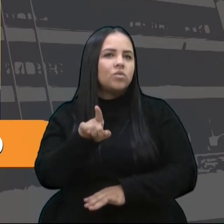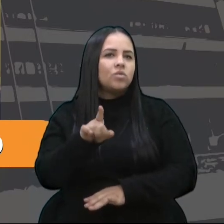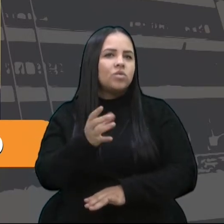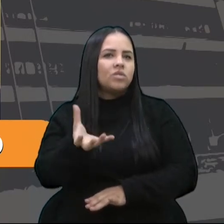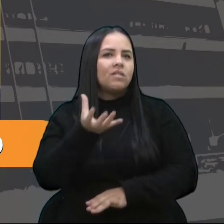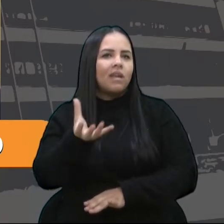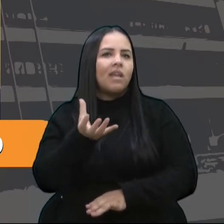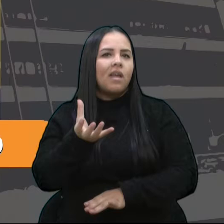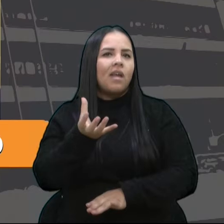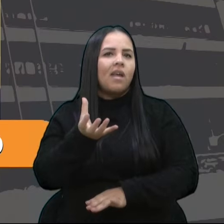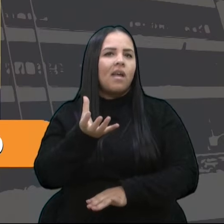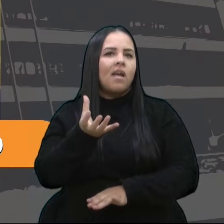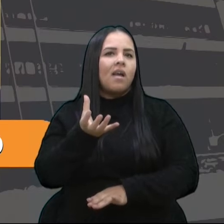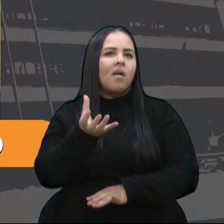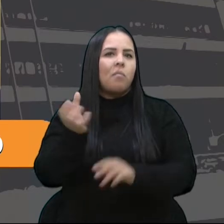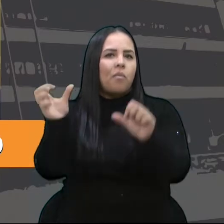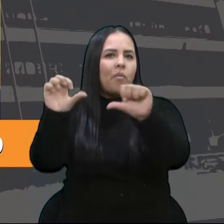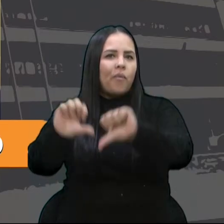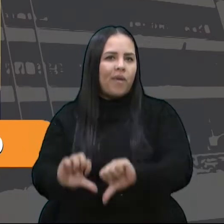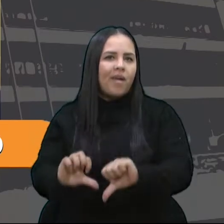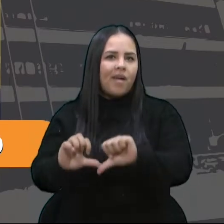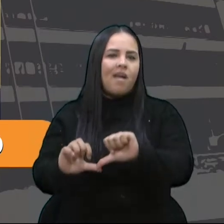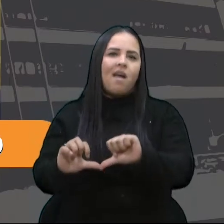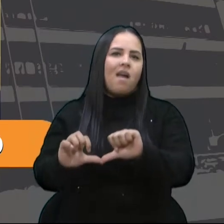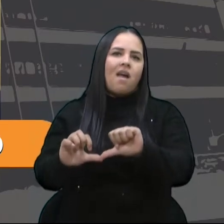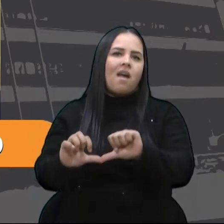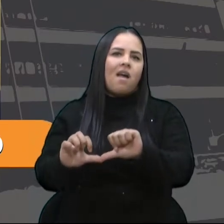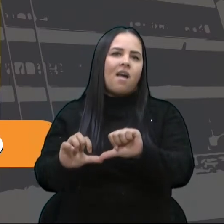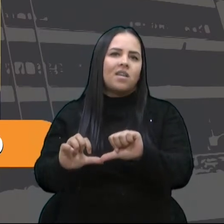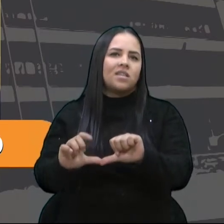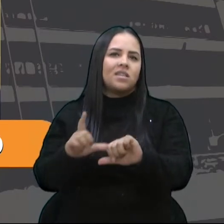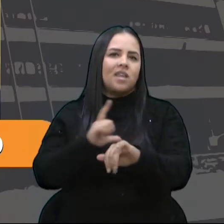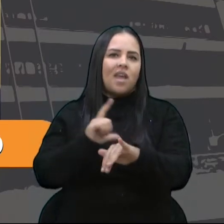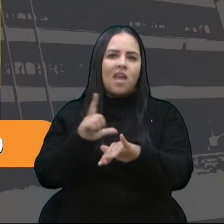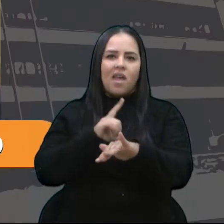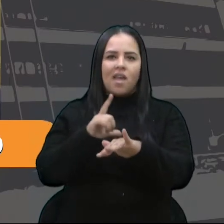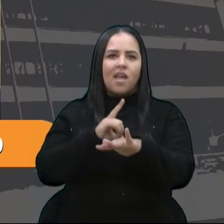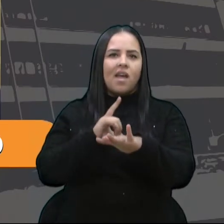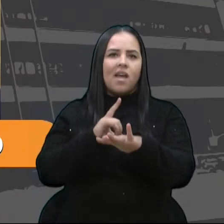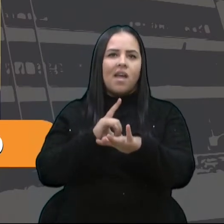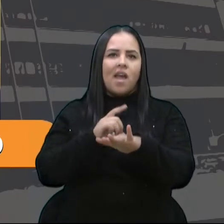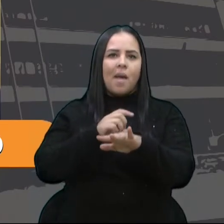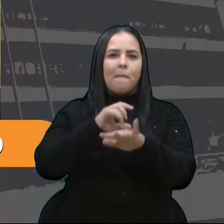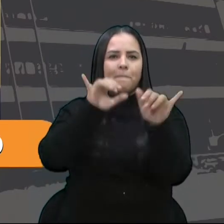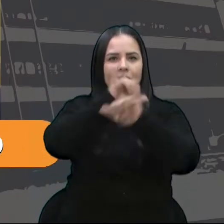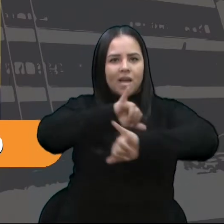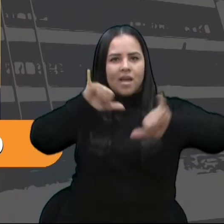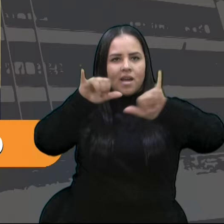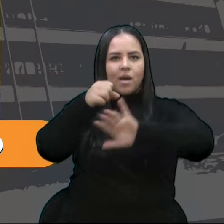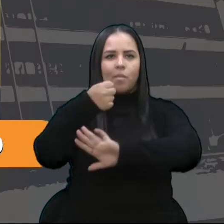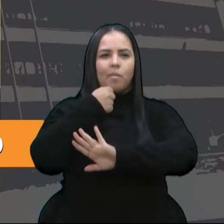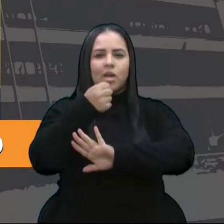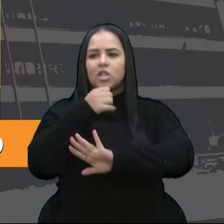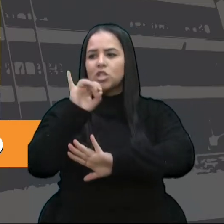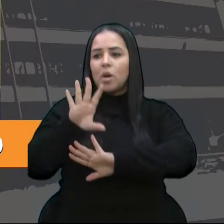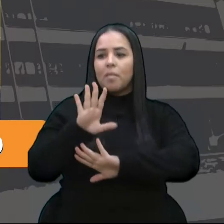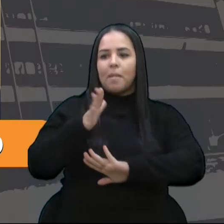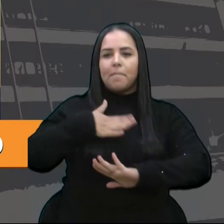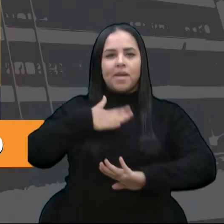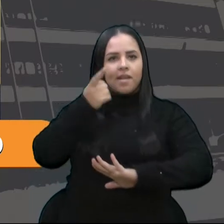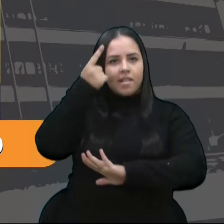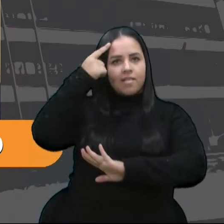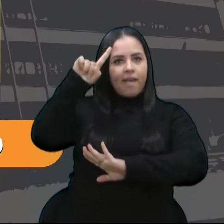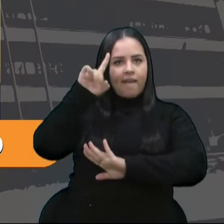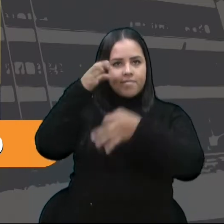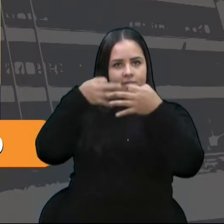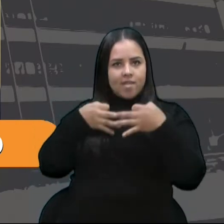destruir, né, a imprensa, a mídia, no sentido de fazer com que somente a sua ideia prevaleça, né? Eu percebo